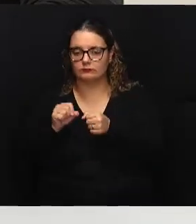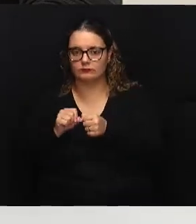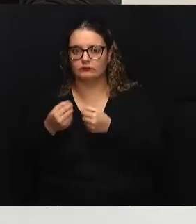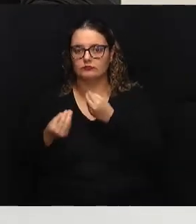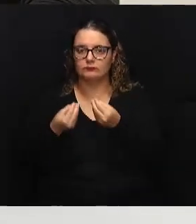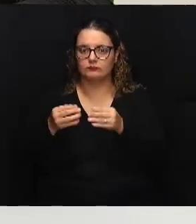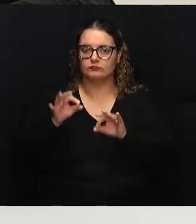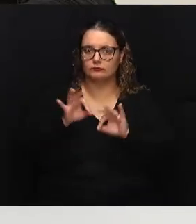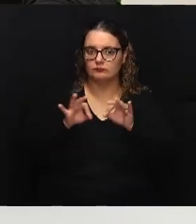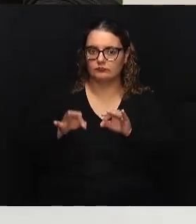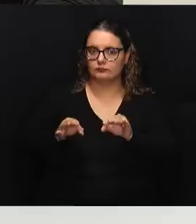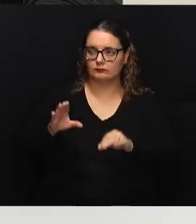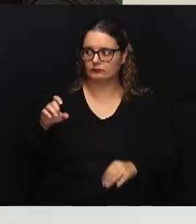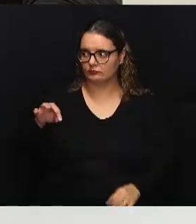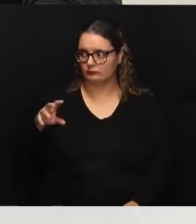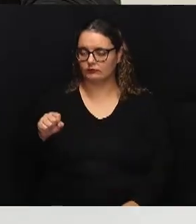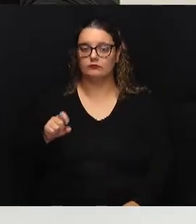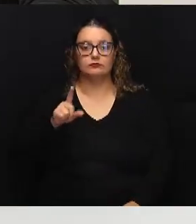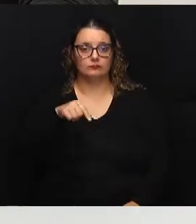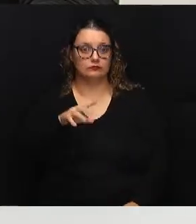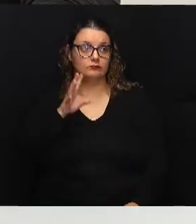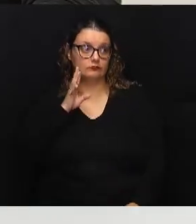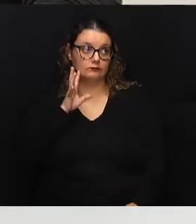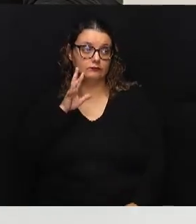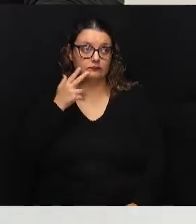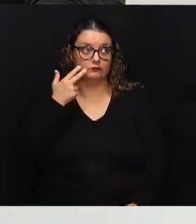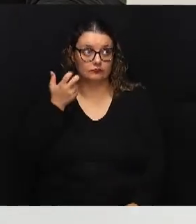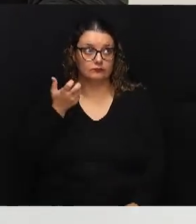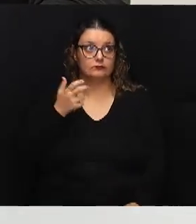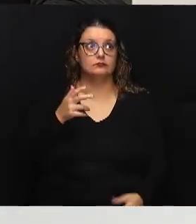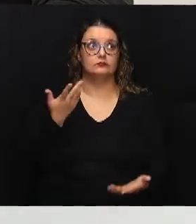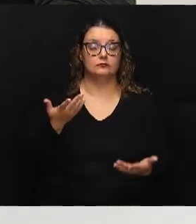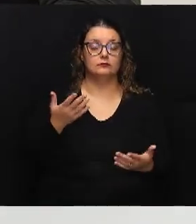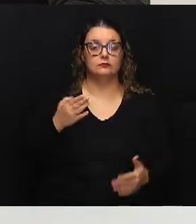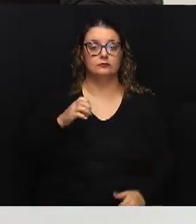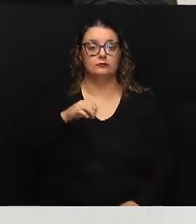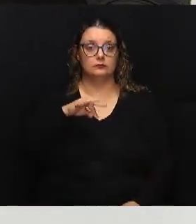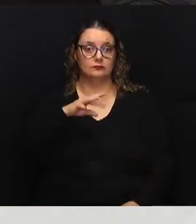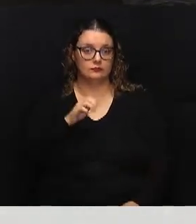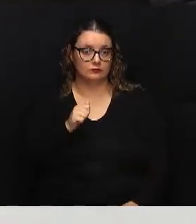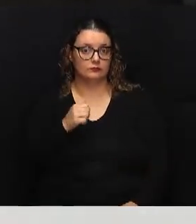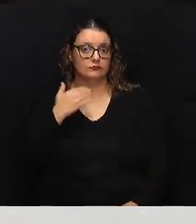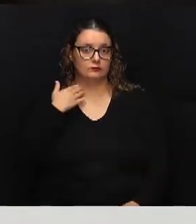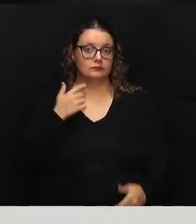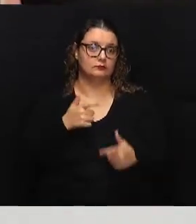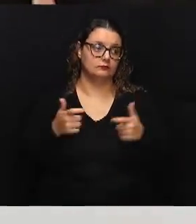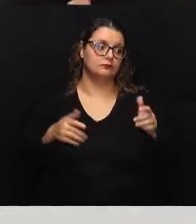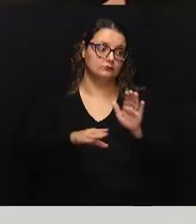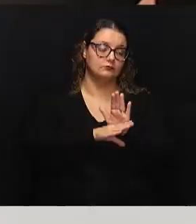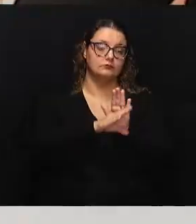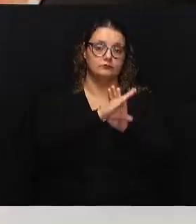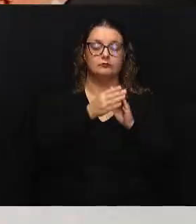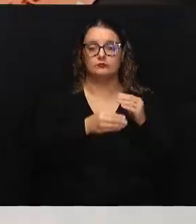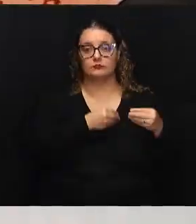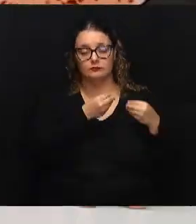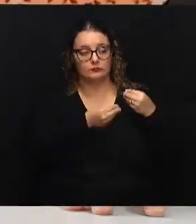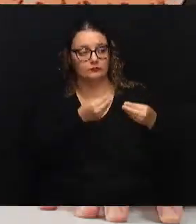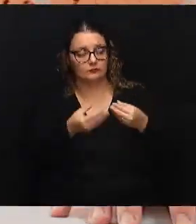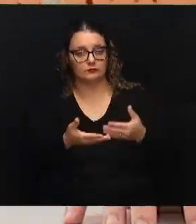minhas contas, né? Legal, Rafael. As contas bancárias, na verdade, tiveram uma evolução grande, né, nas últimas décadas, né? O que a gente